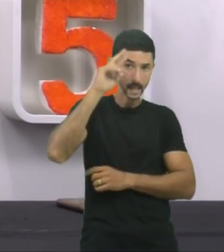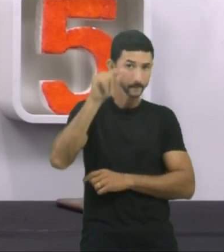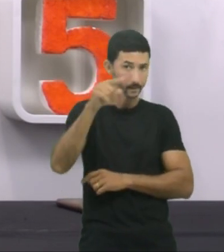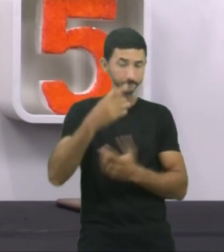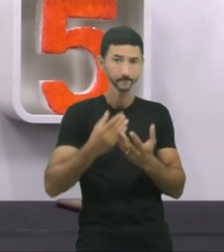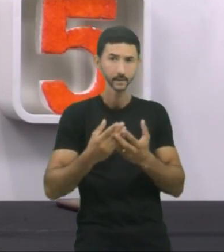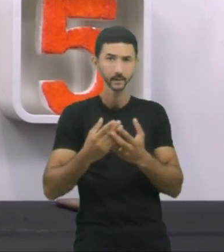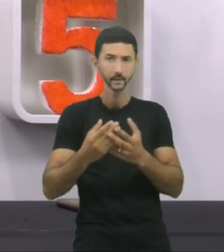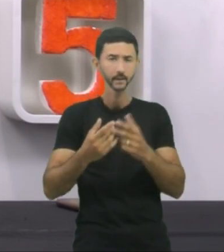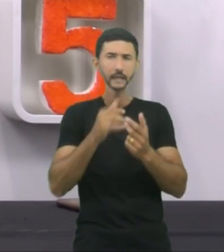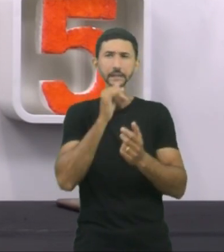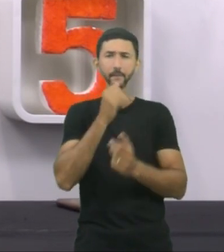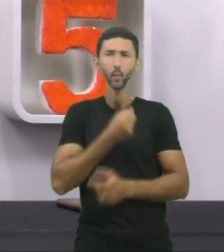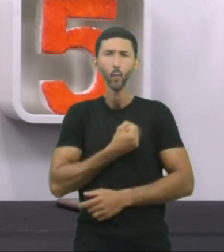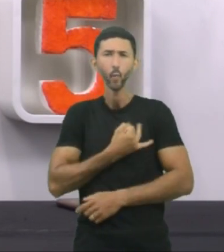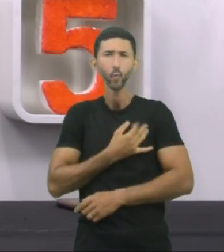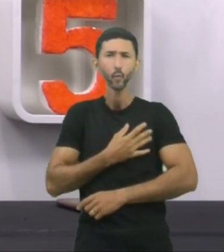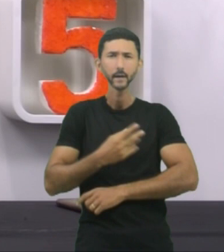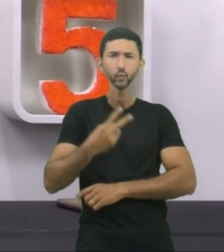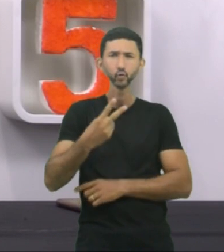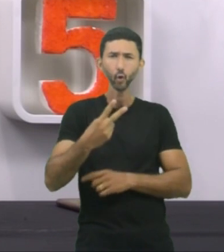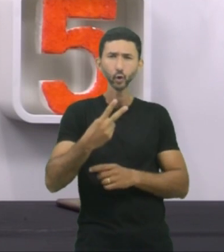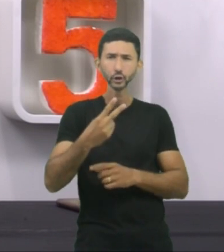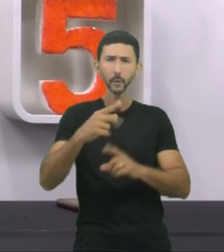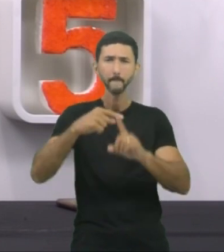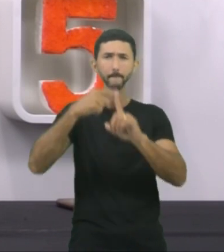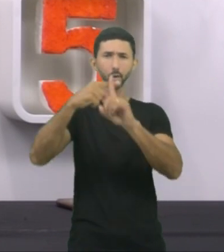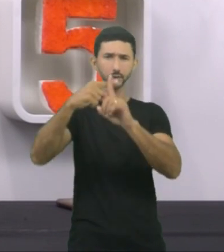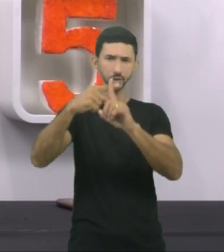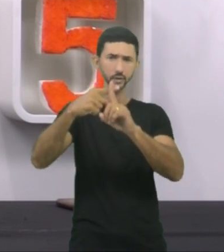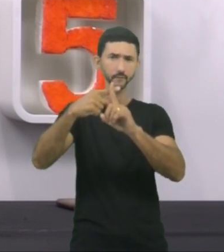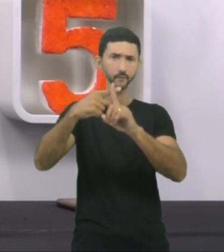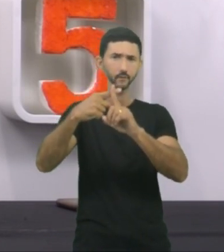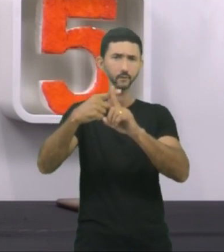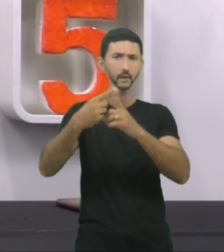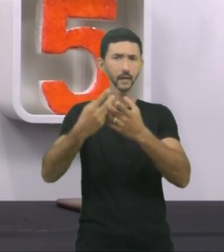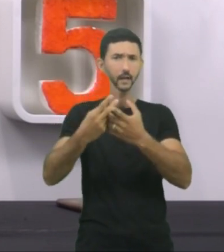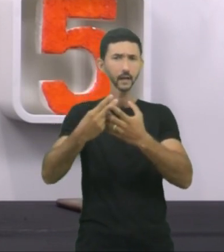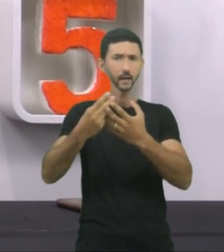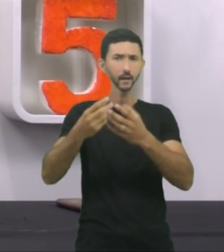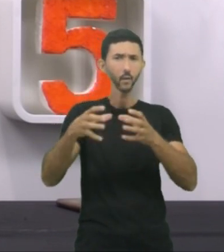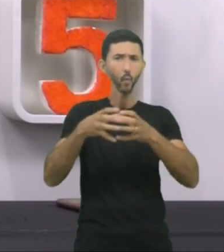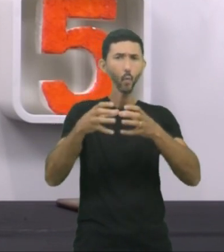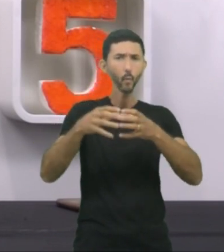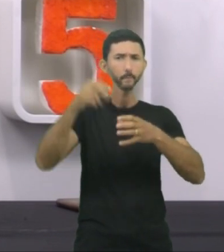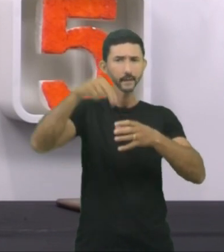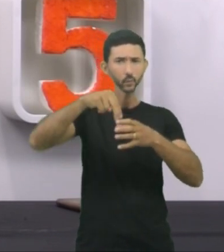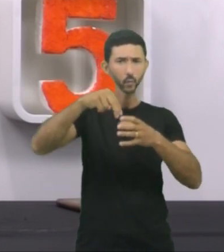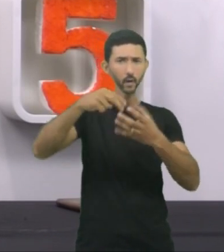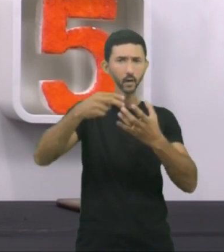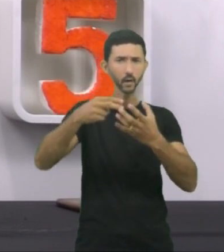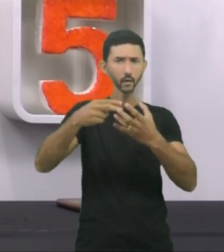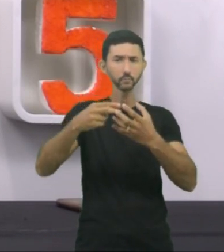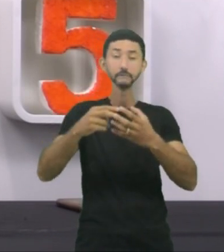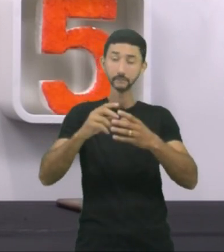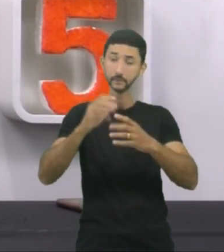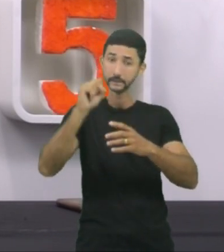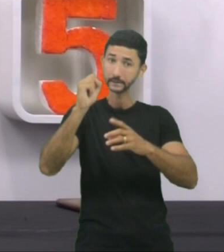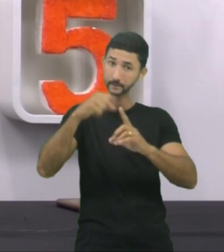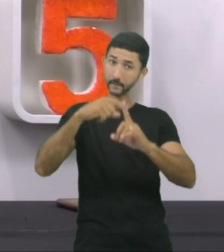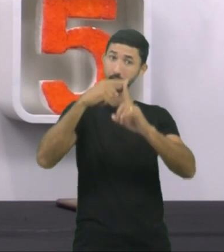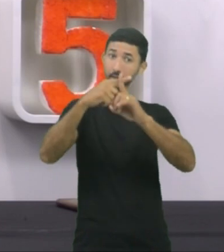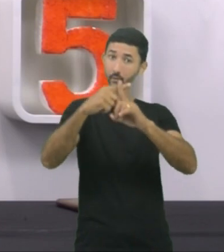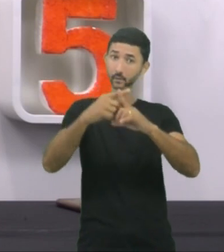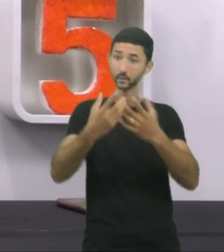o número 2, por exemplo, ele é positivo. Ele é um número natural? É, por ser positivo.